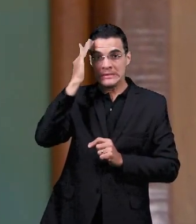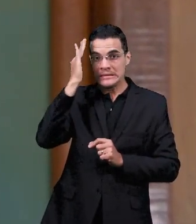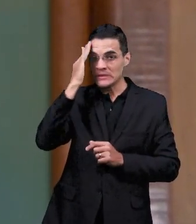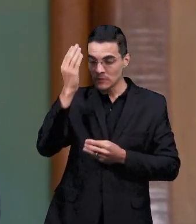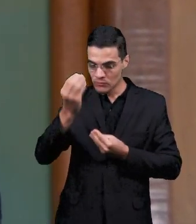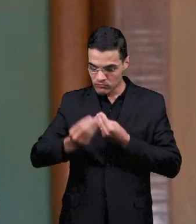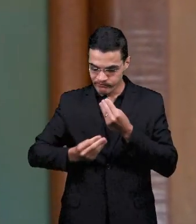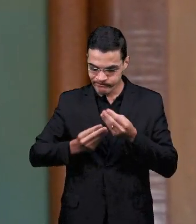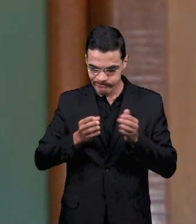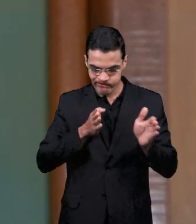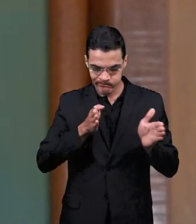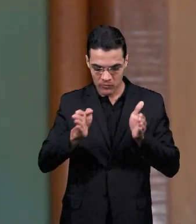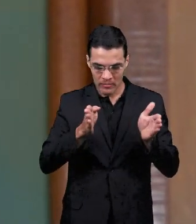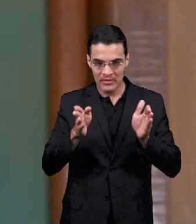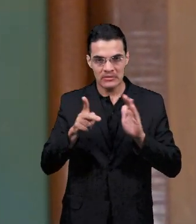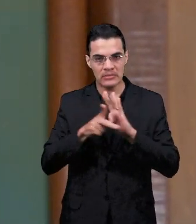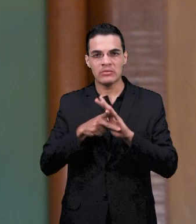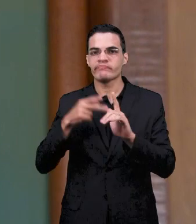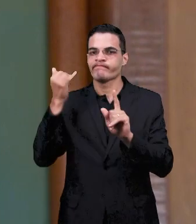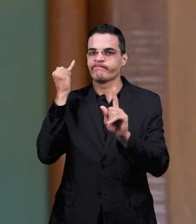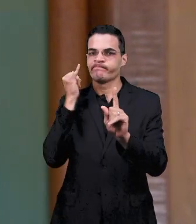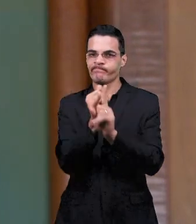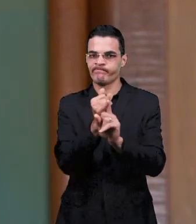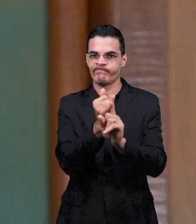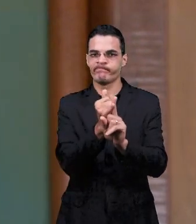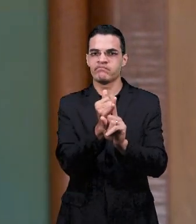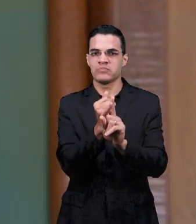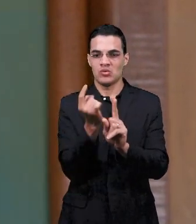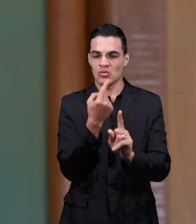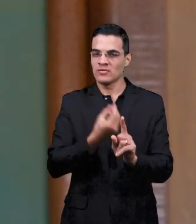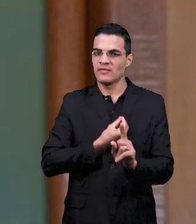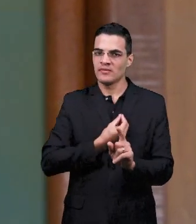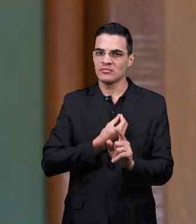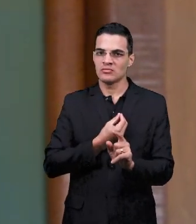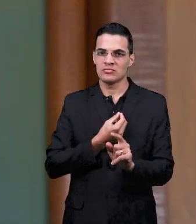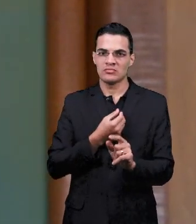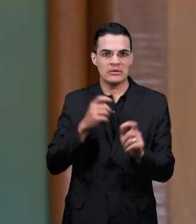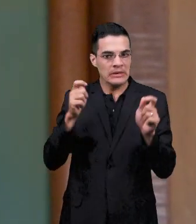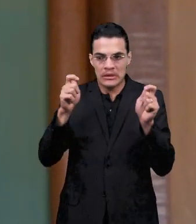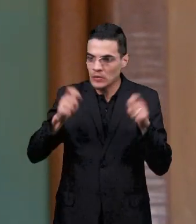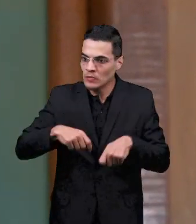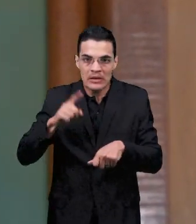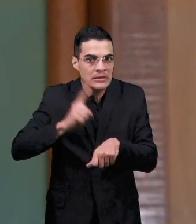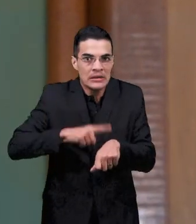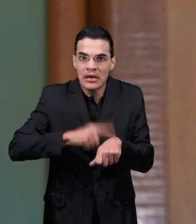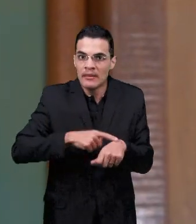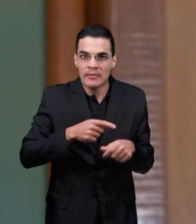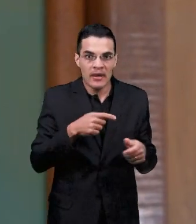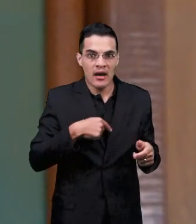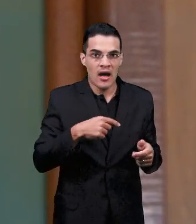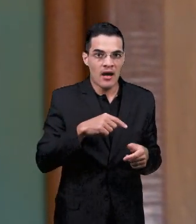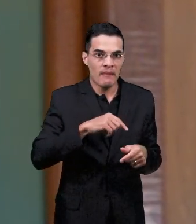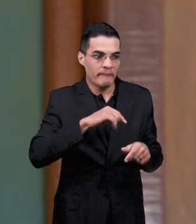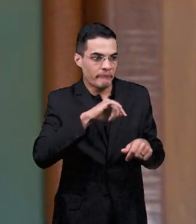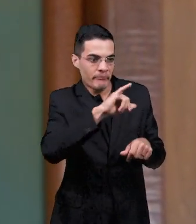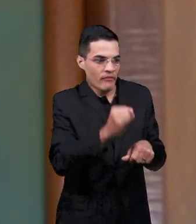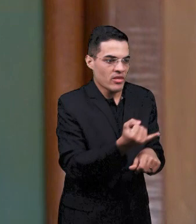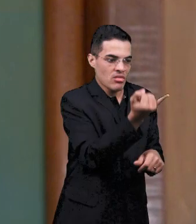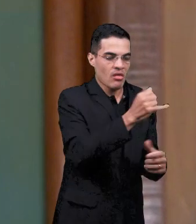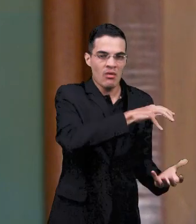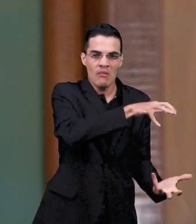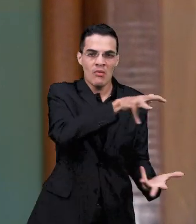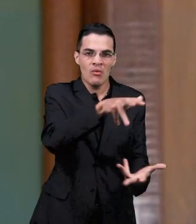profético que estamos vivendo. Não há mais tempo para aventuras, não há mais tempo para colocarmos em risco